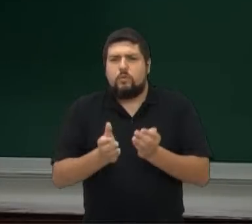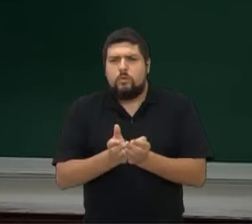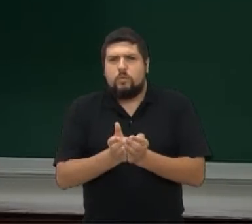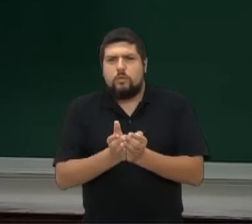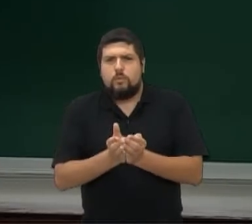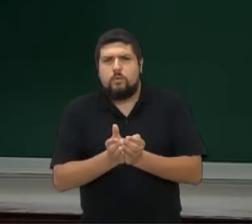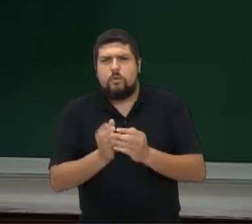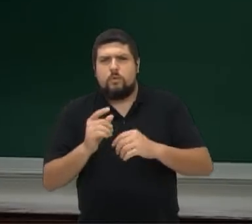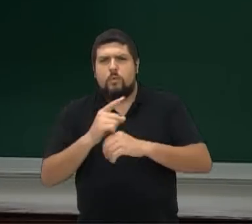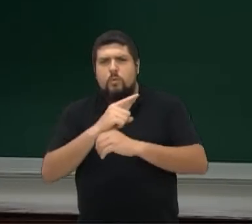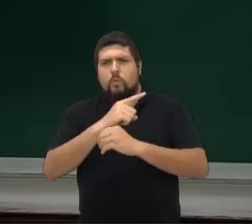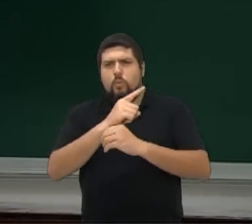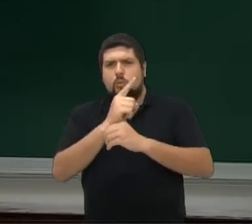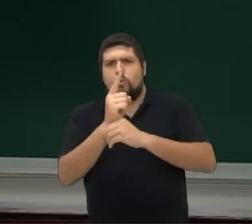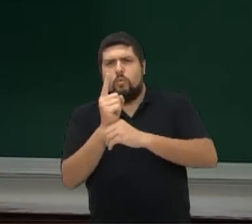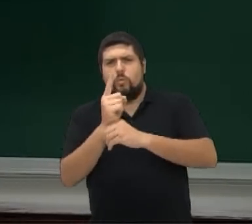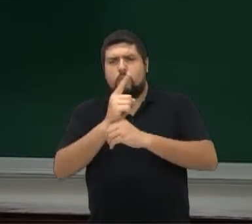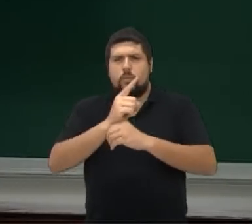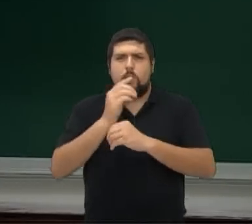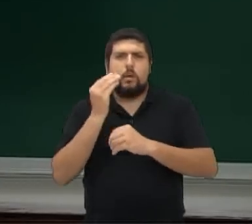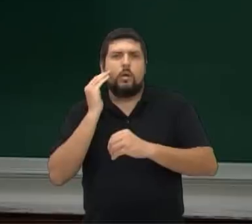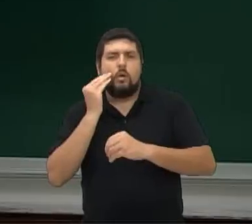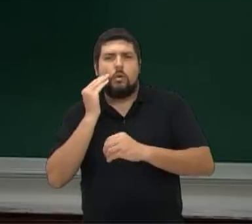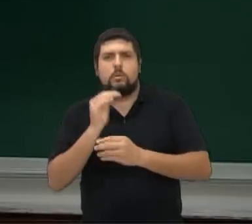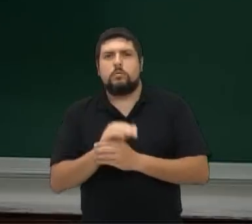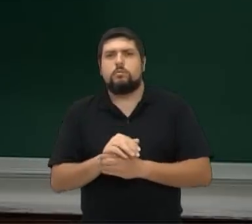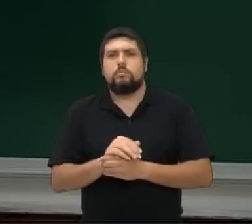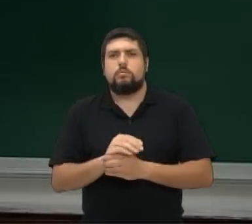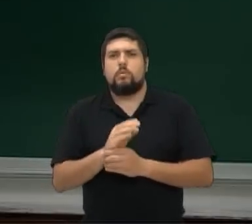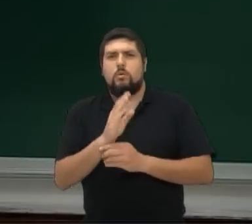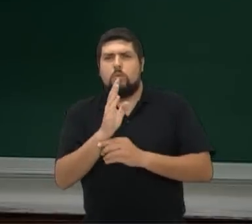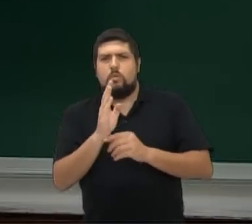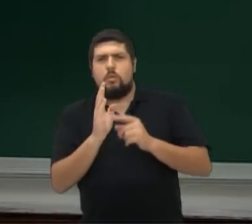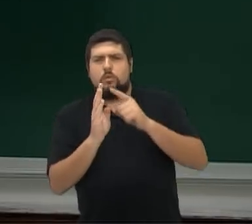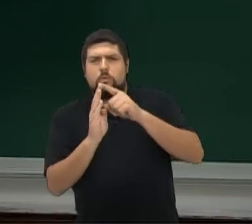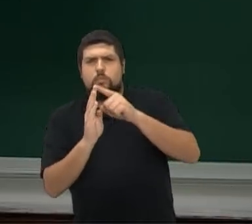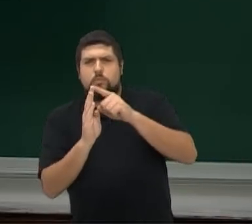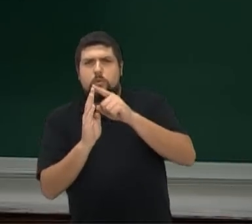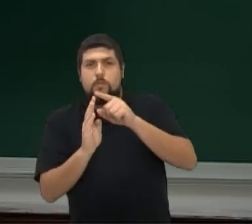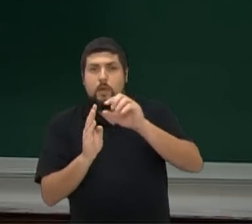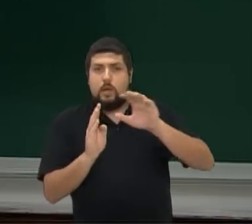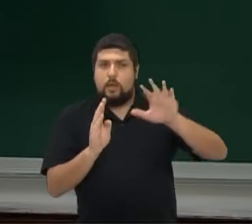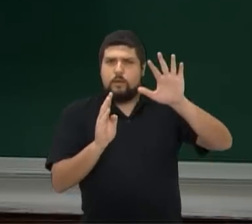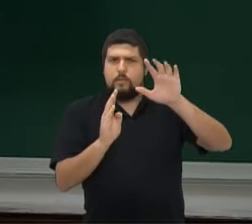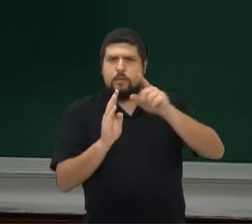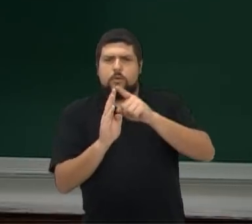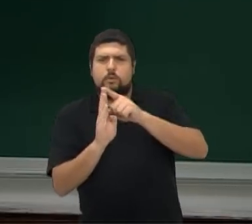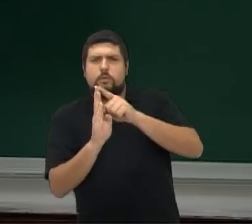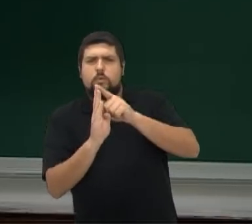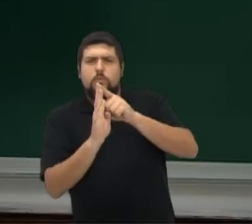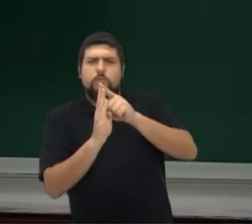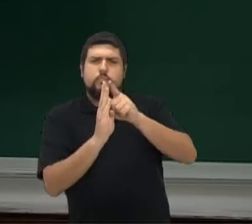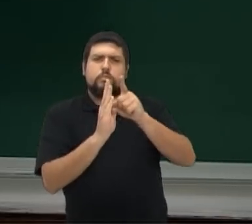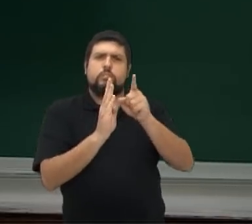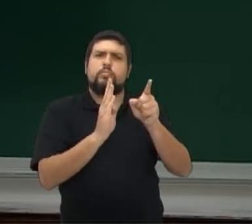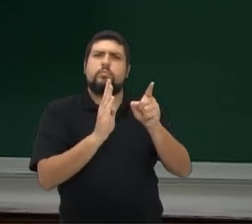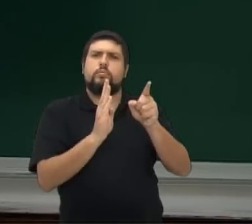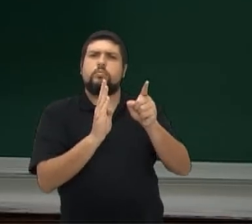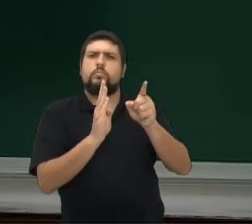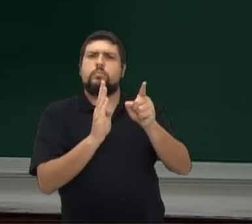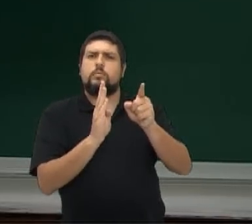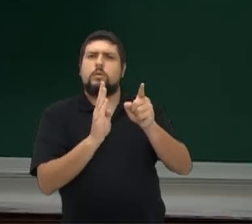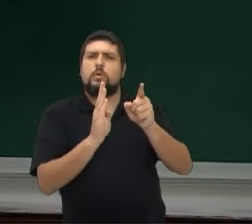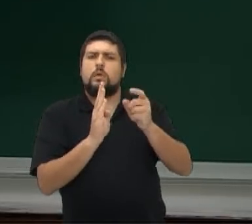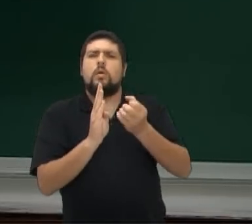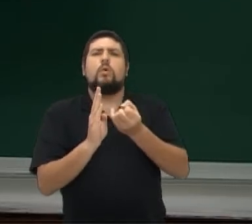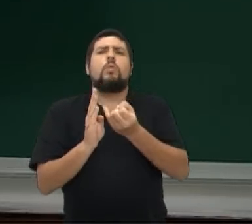cor-de-rosa, tá? Quantos ângulos mais ou menos ele tem que andar aqui nesse sentido para chegar até